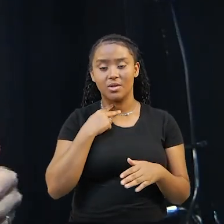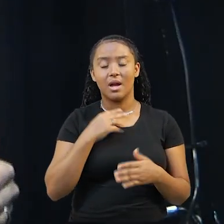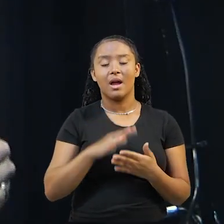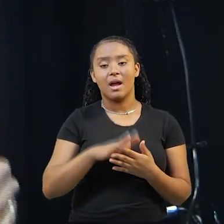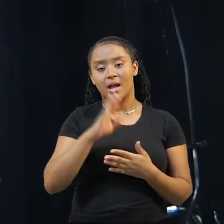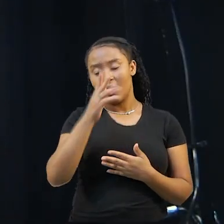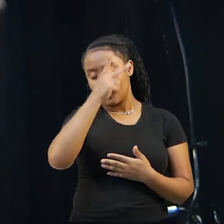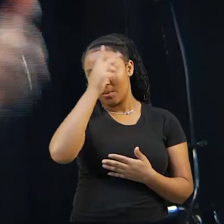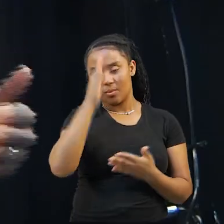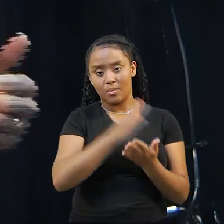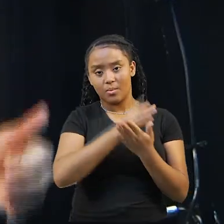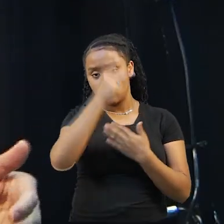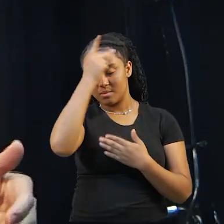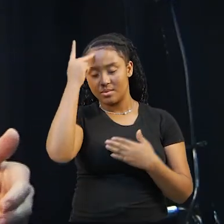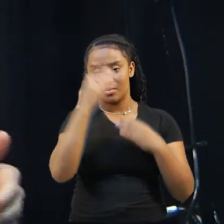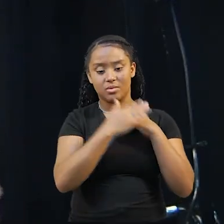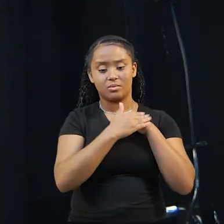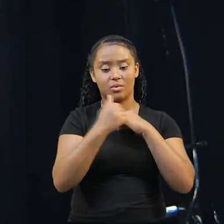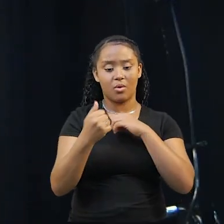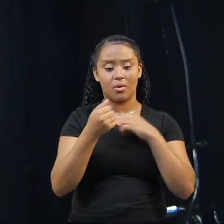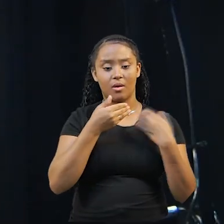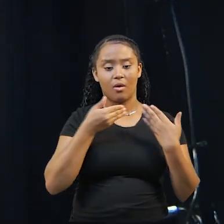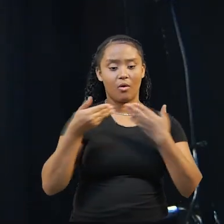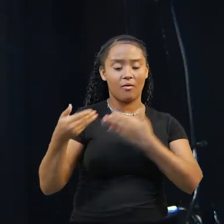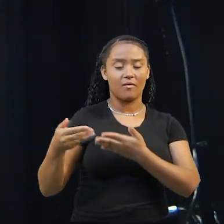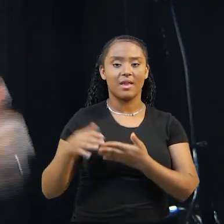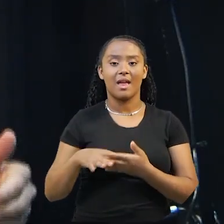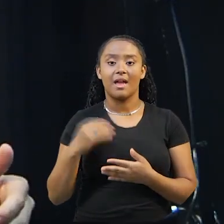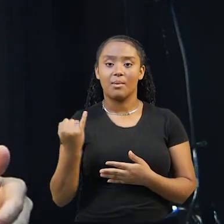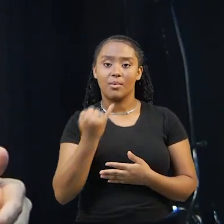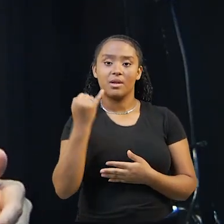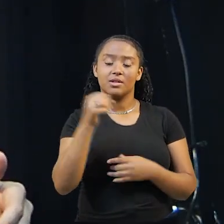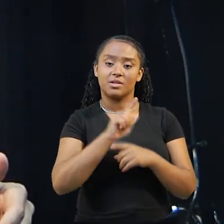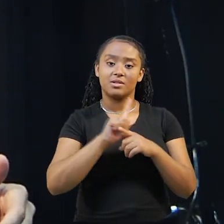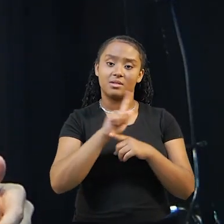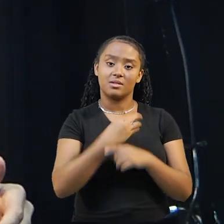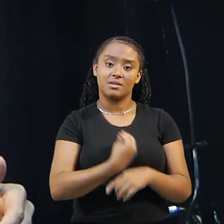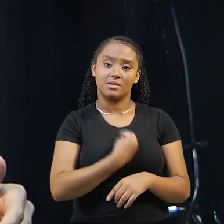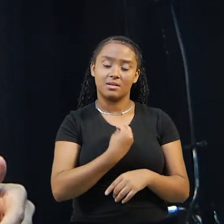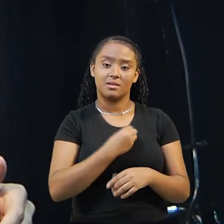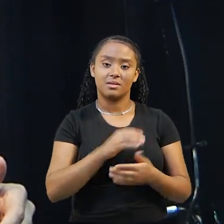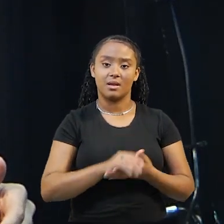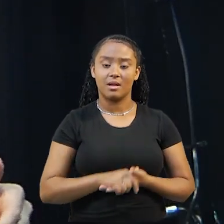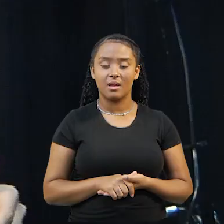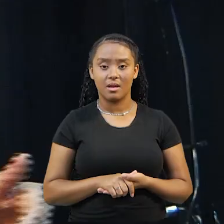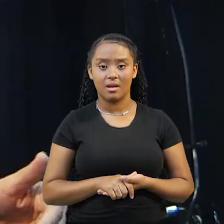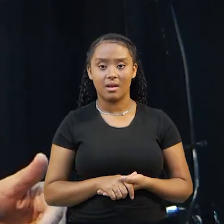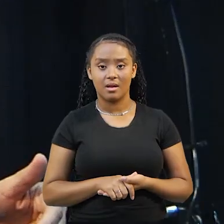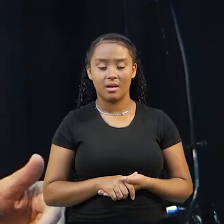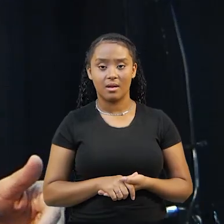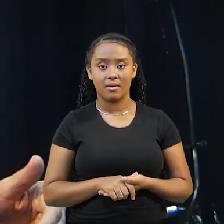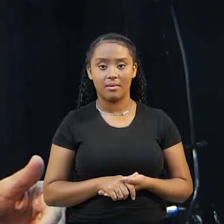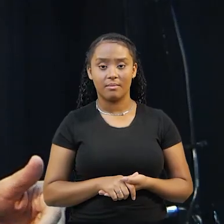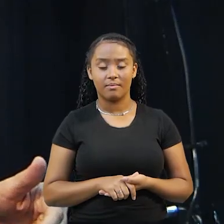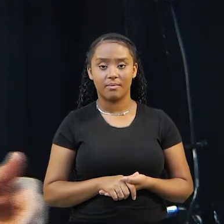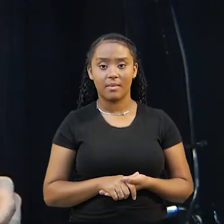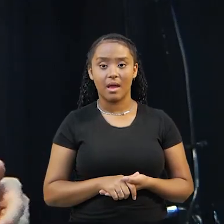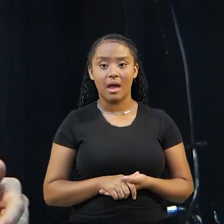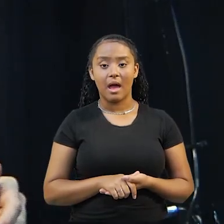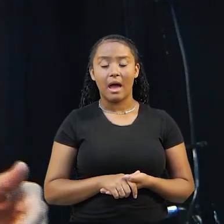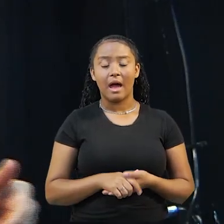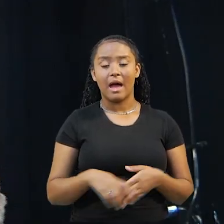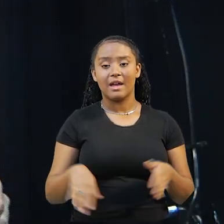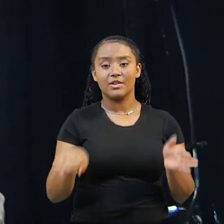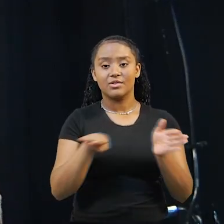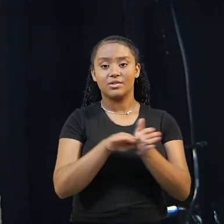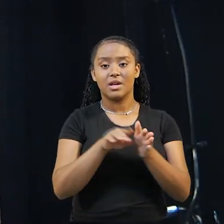pessoas convidam a gente, falam, olha, é muito importante que a gestão esteja. Chega no evento e aí, olha, nós estamos atrasados aqui na fala, nós